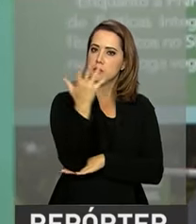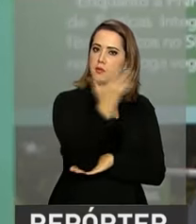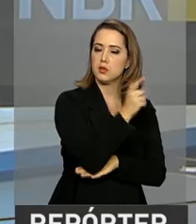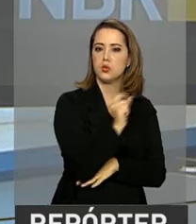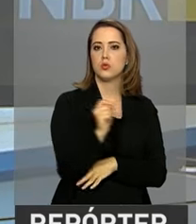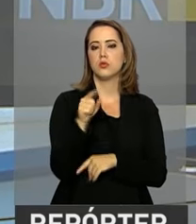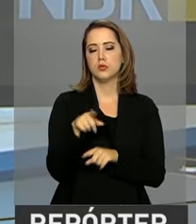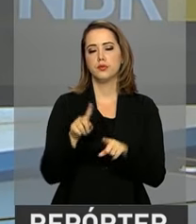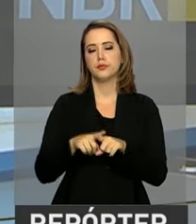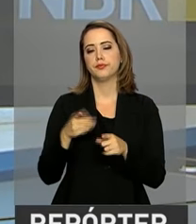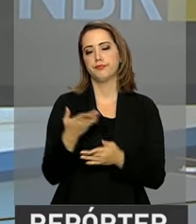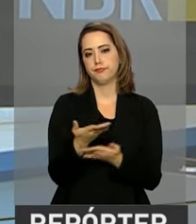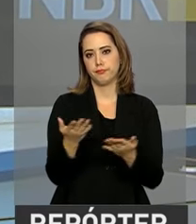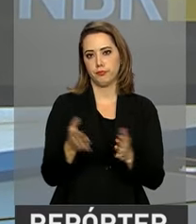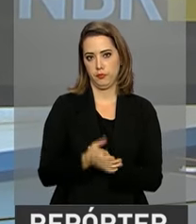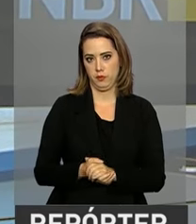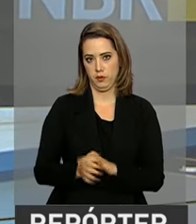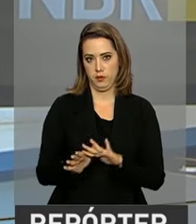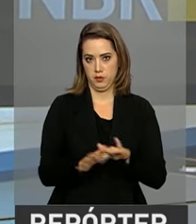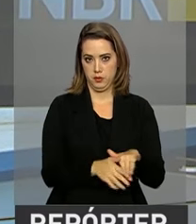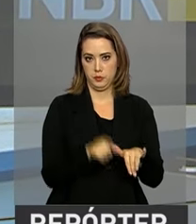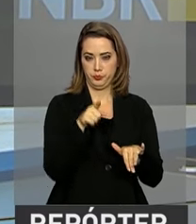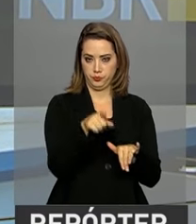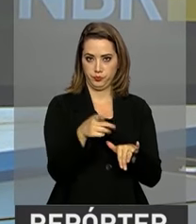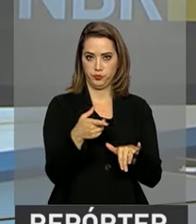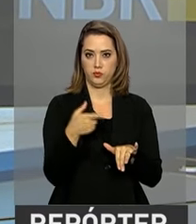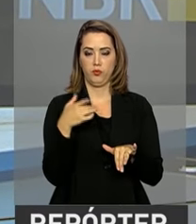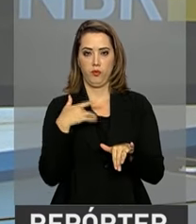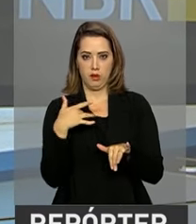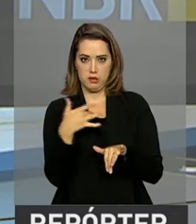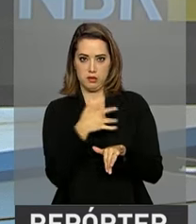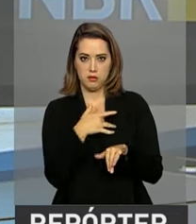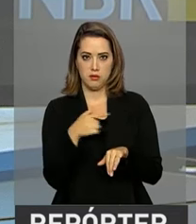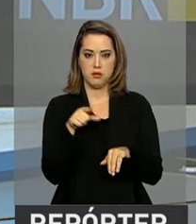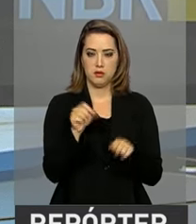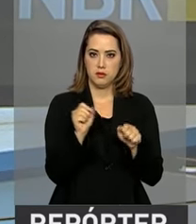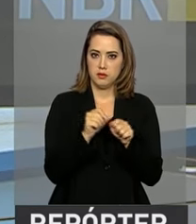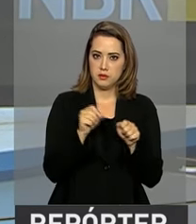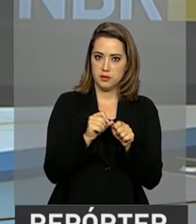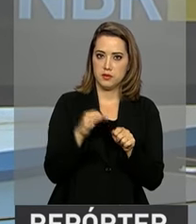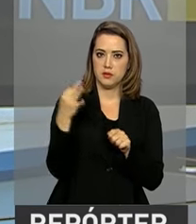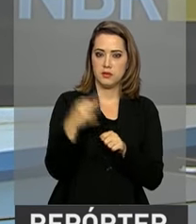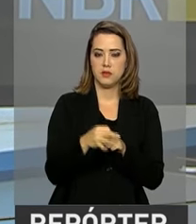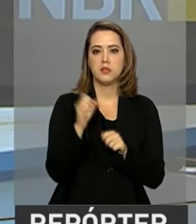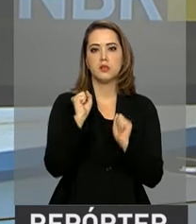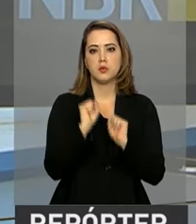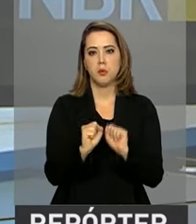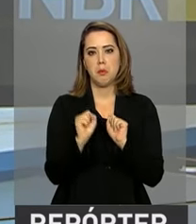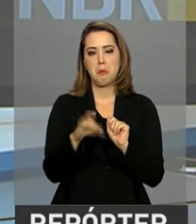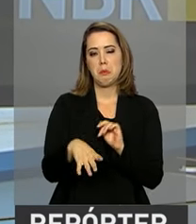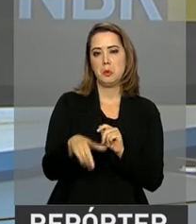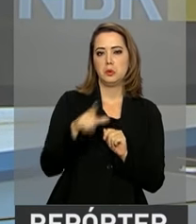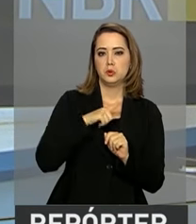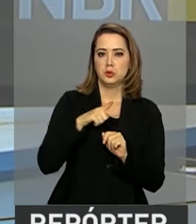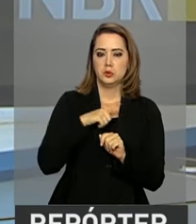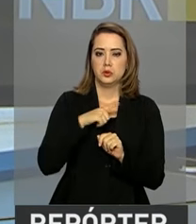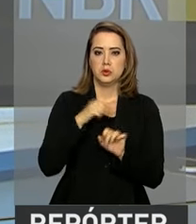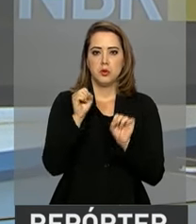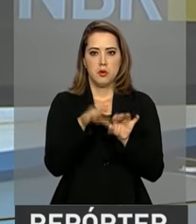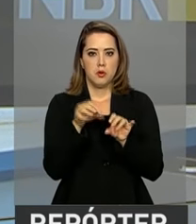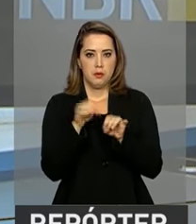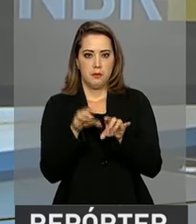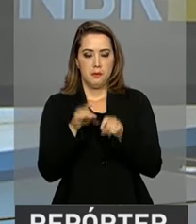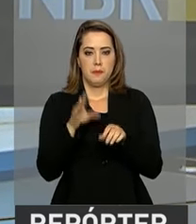de Saúde Profissionais de Saúde interessados em utilizar e preparar fitoterápicos podem ter orientações em um guia